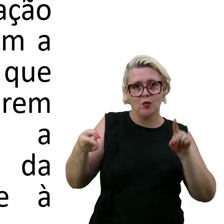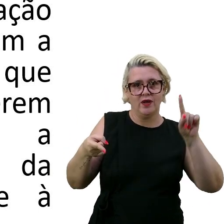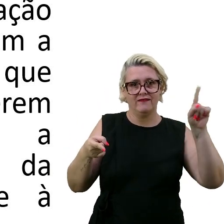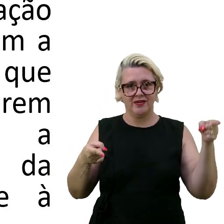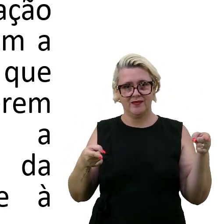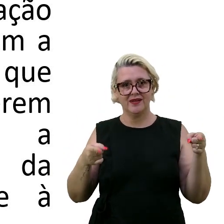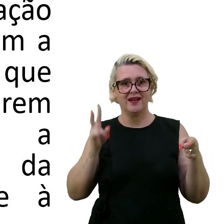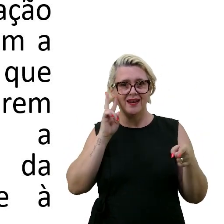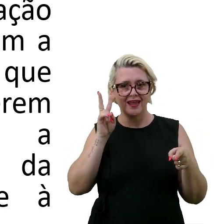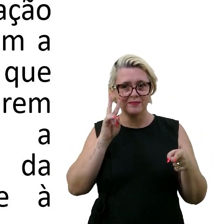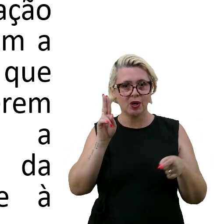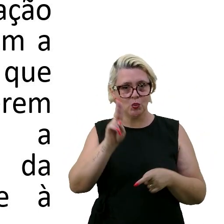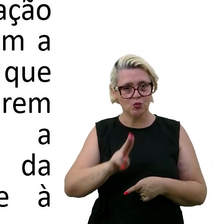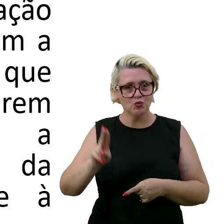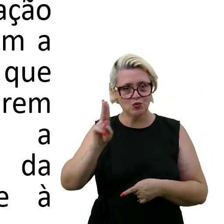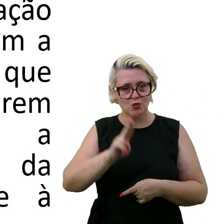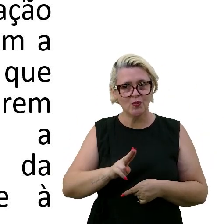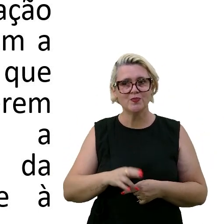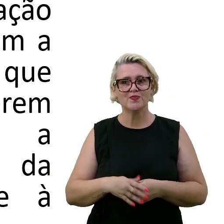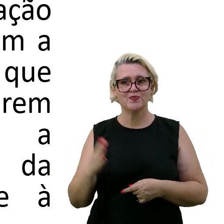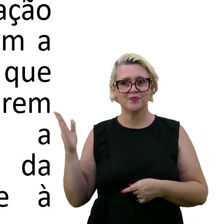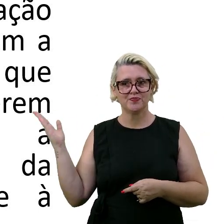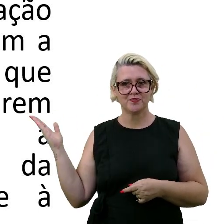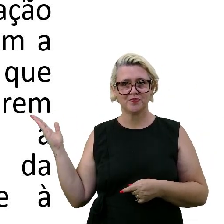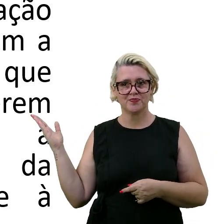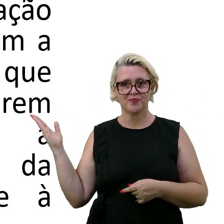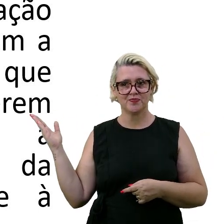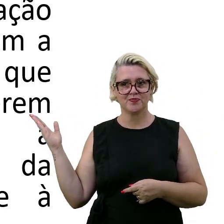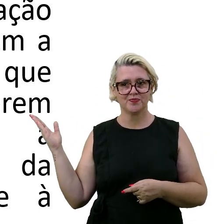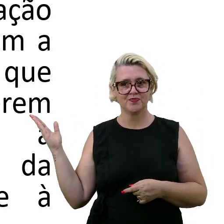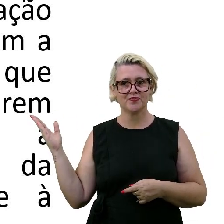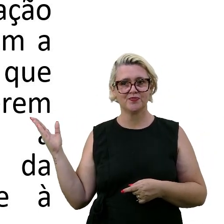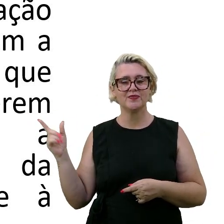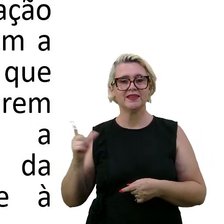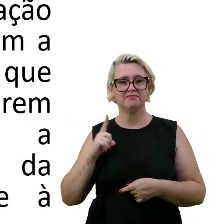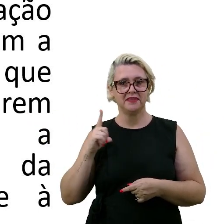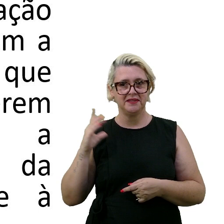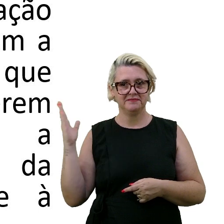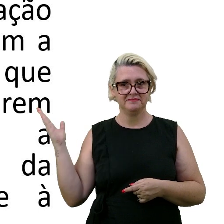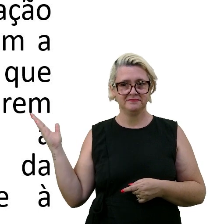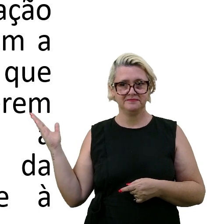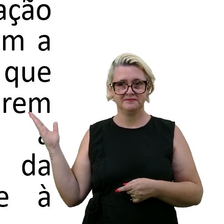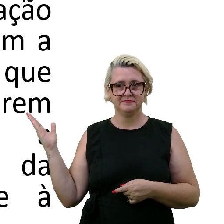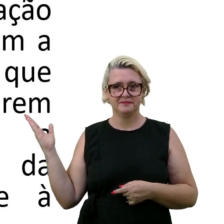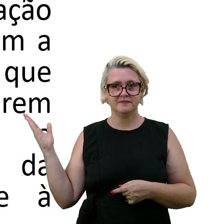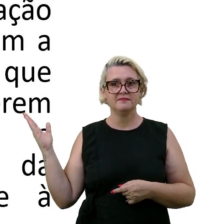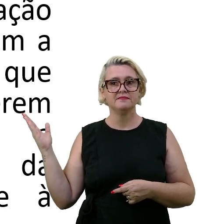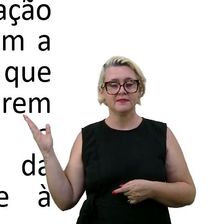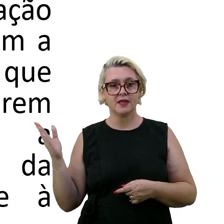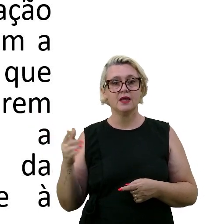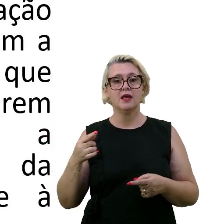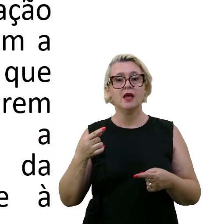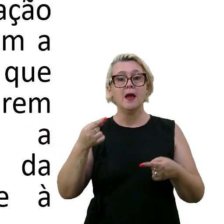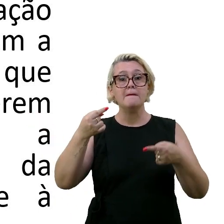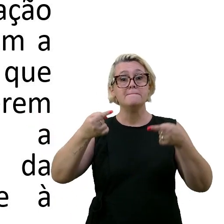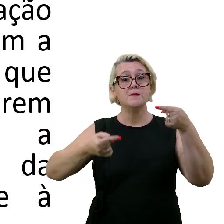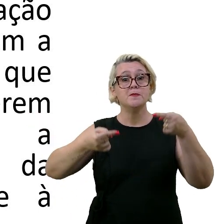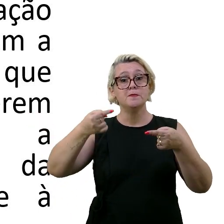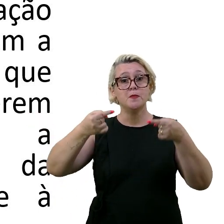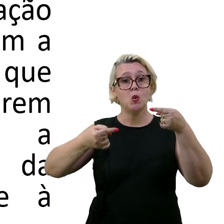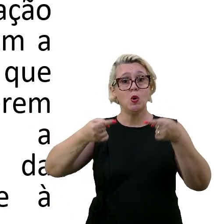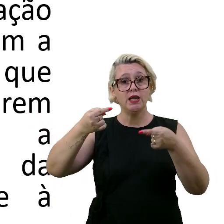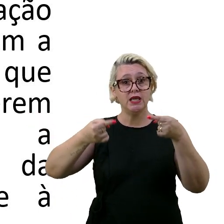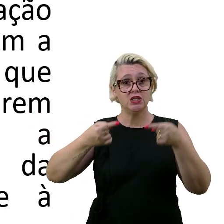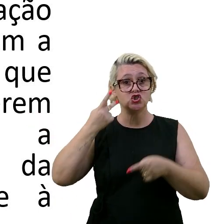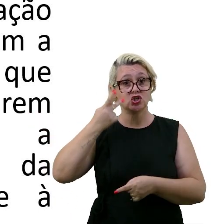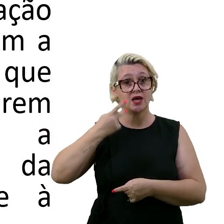vírgula, olha só essa expressão que está destacada para vocês em negrito. A política deve ser utilizada de modo